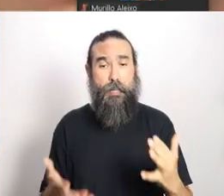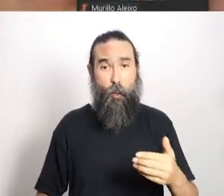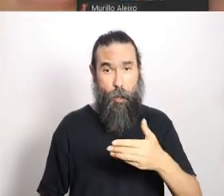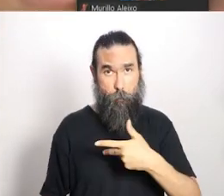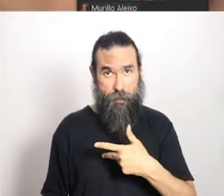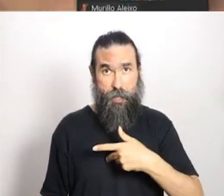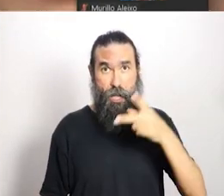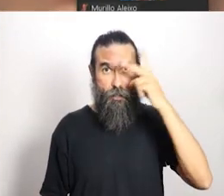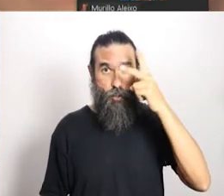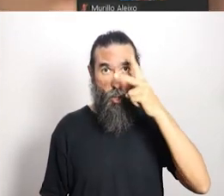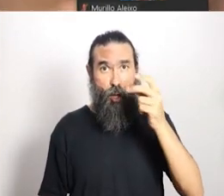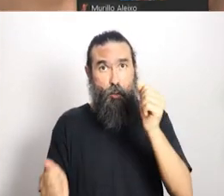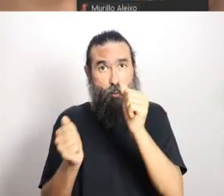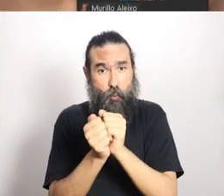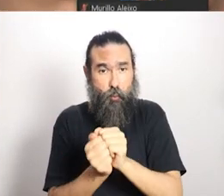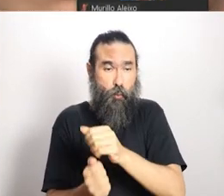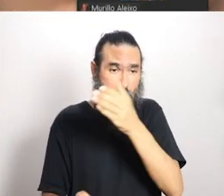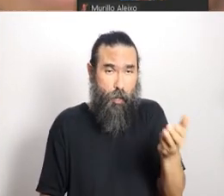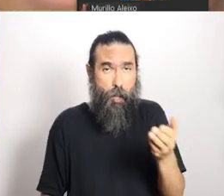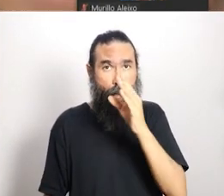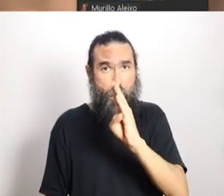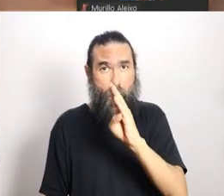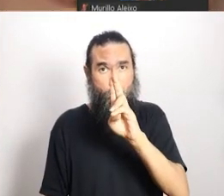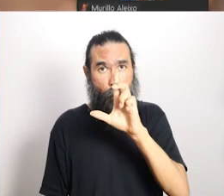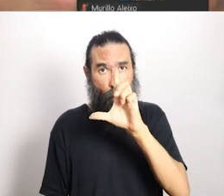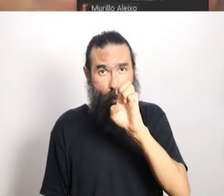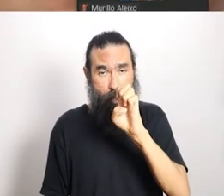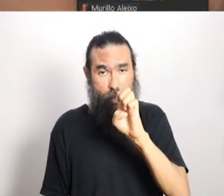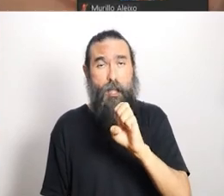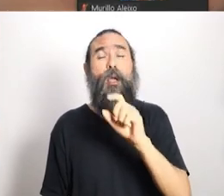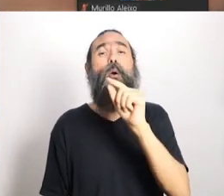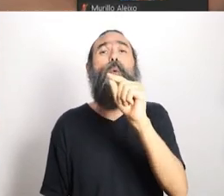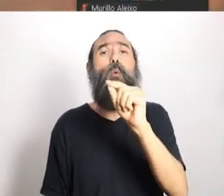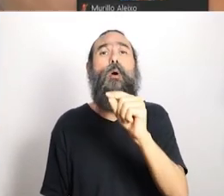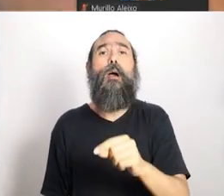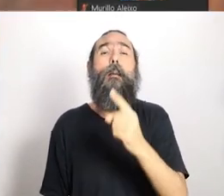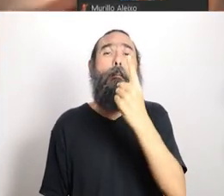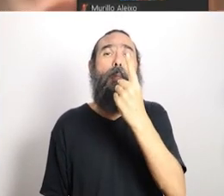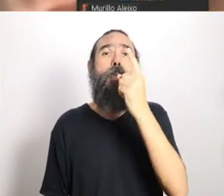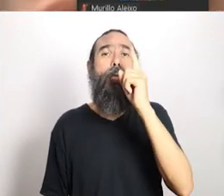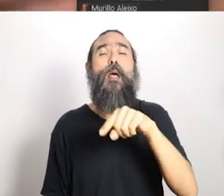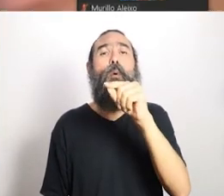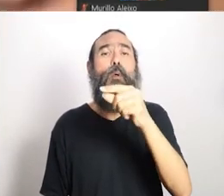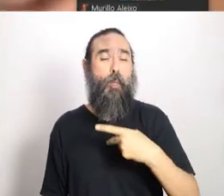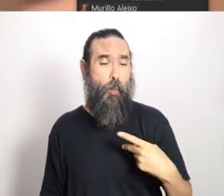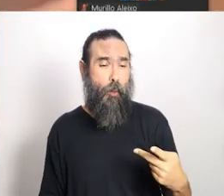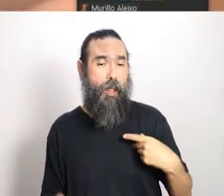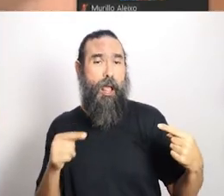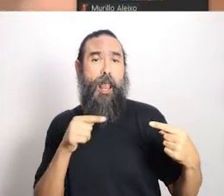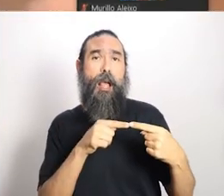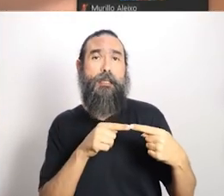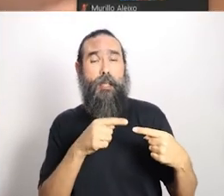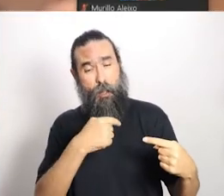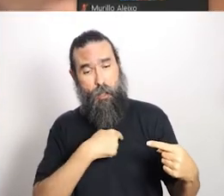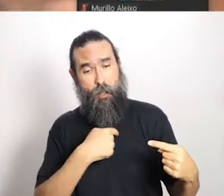Adiel, a minha jornada com o Bulli, ela vem de uma questão, antes de tudo, da relação de pai e filho, né?